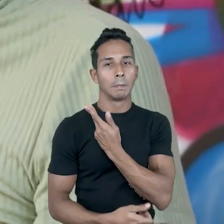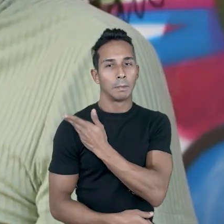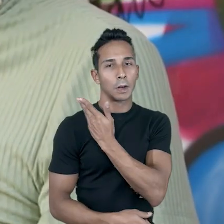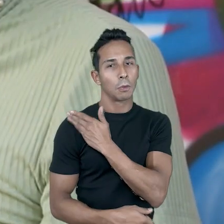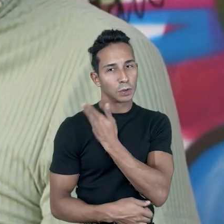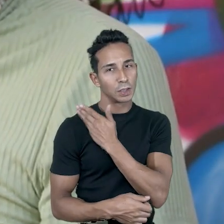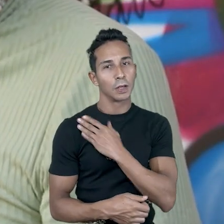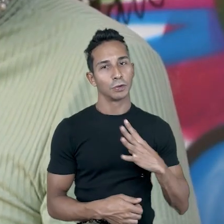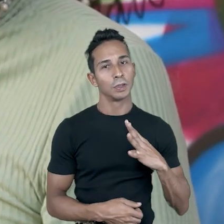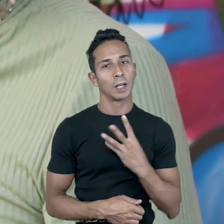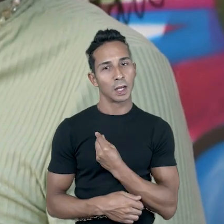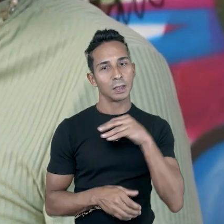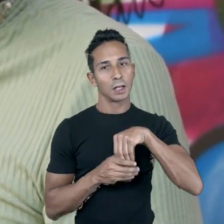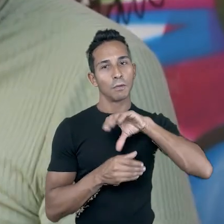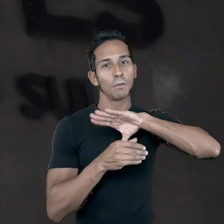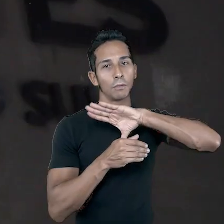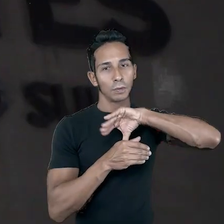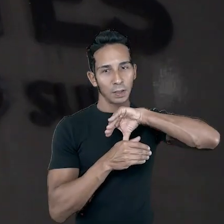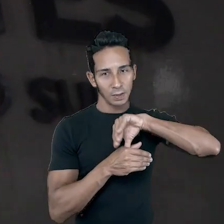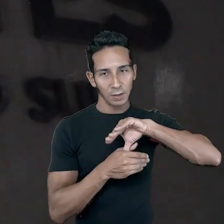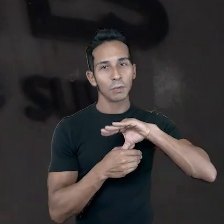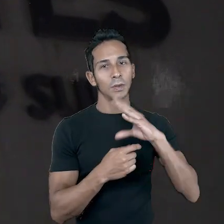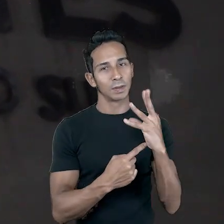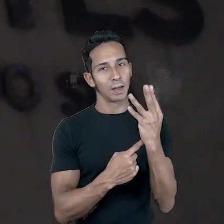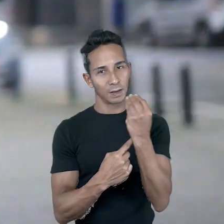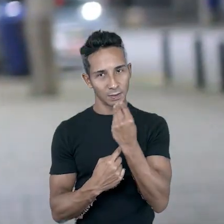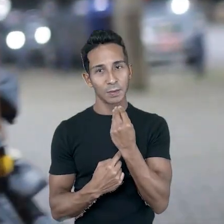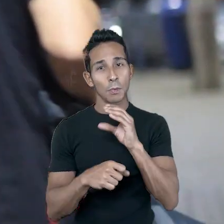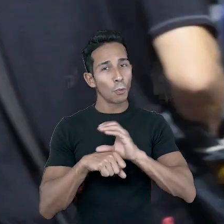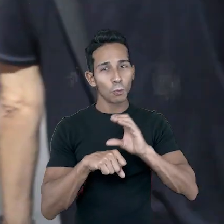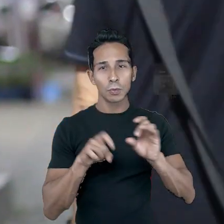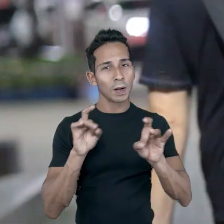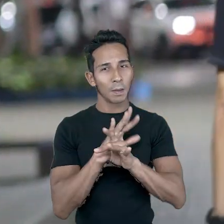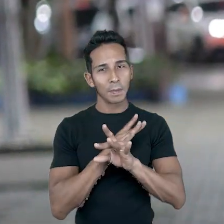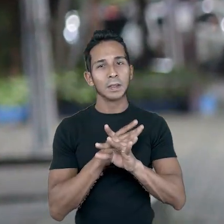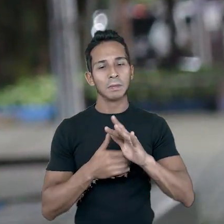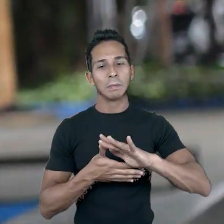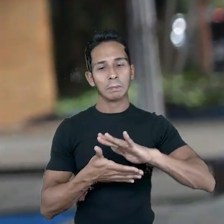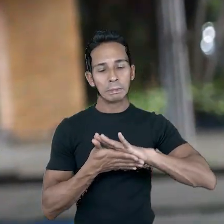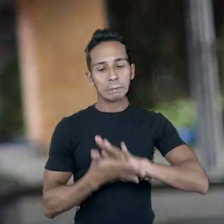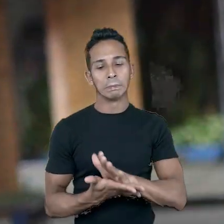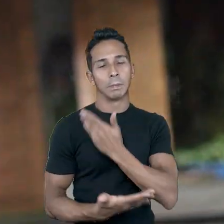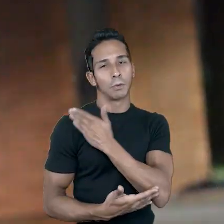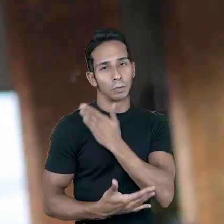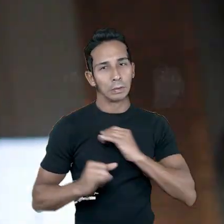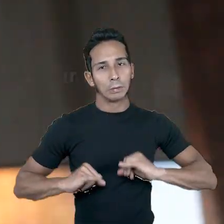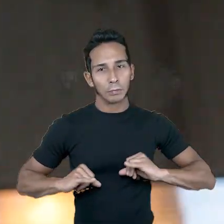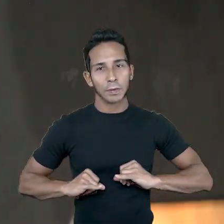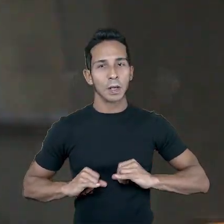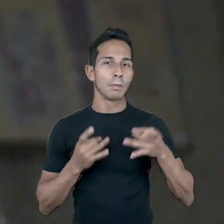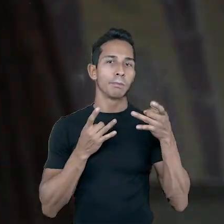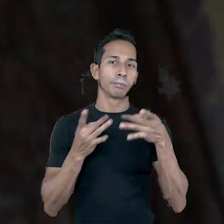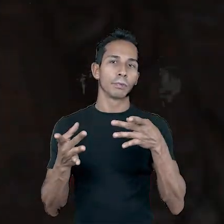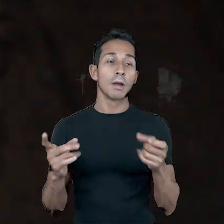tive problemas de transfobia na Fundação das Artes, inclusive, não terminei meu curso lá, estava faltando pouco tempo para terminar, e